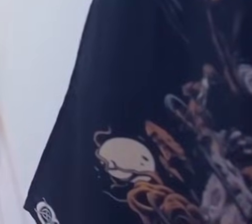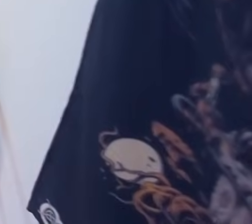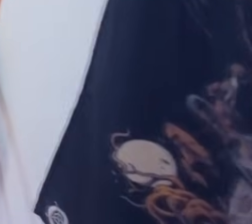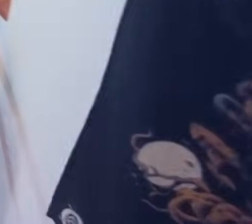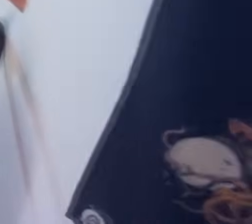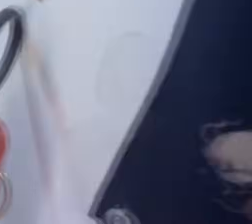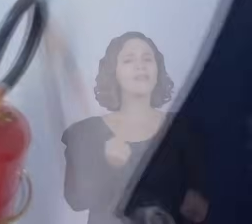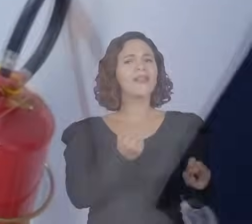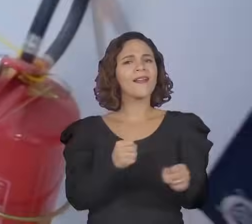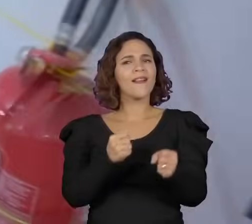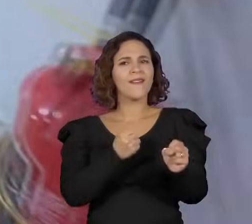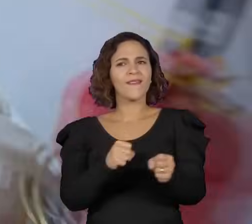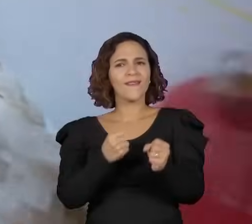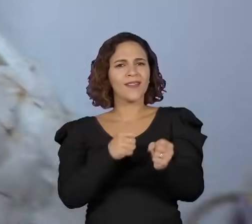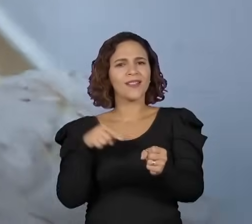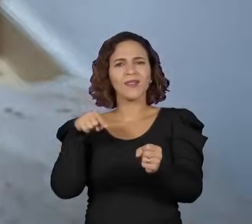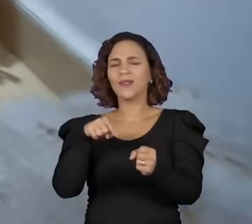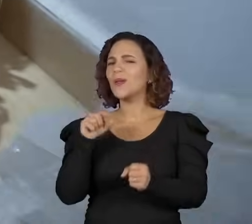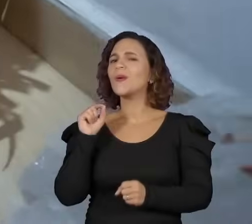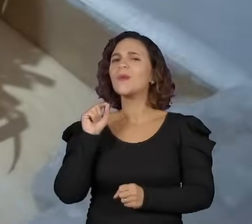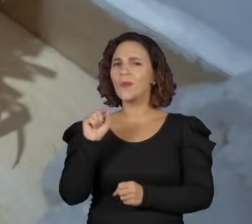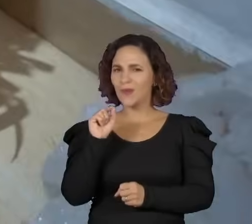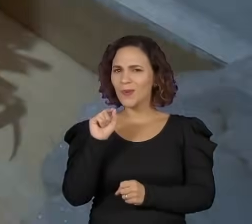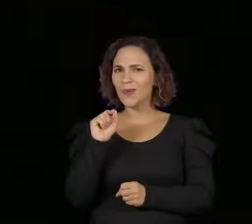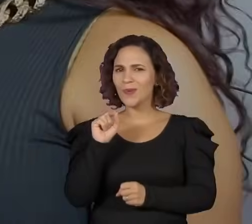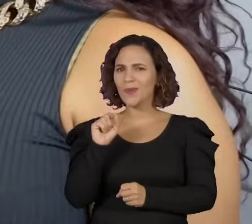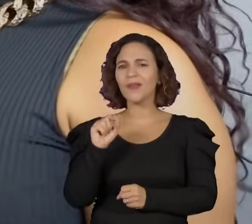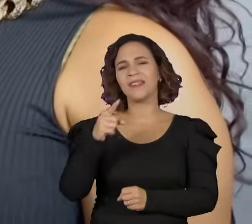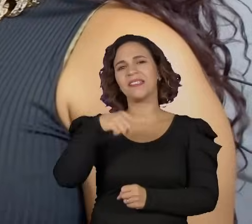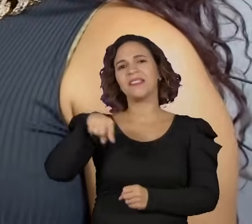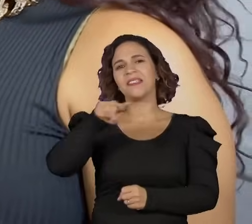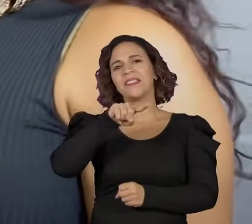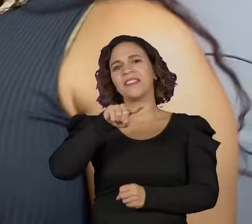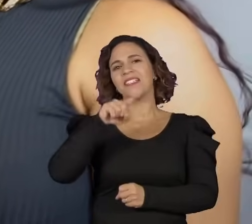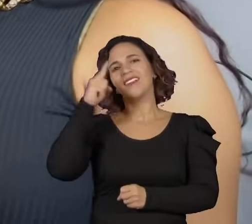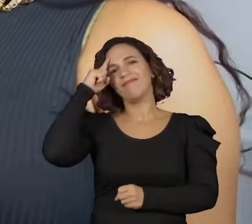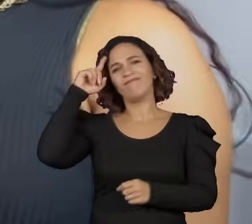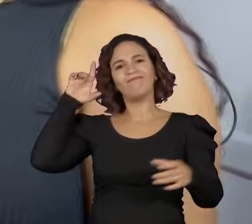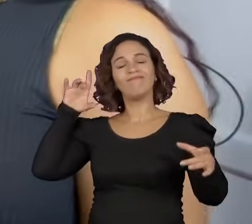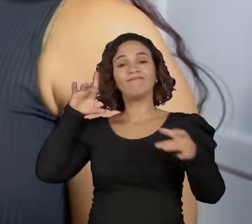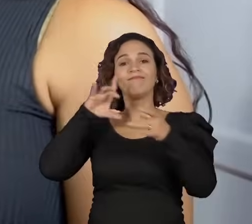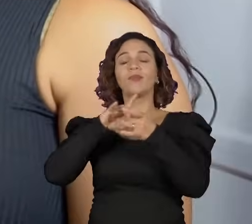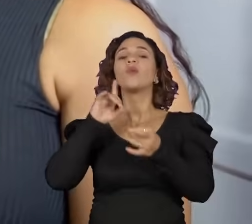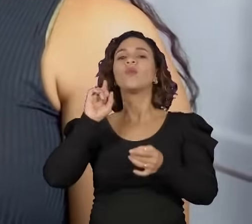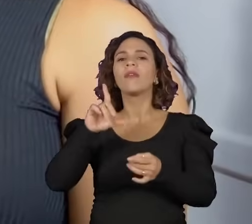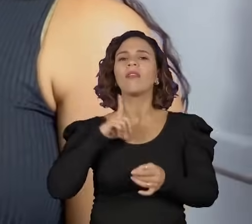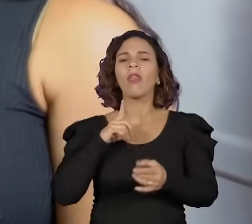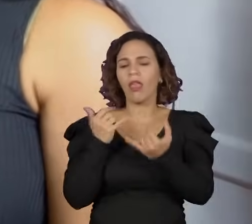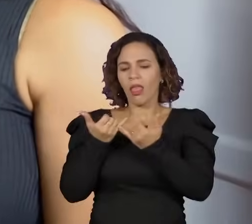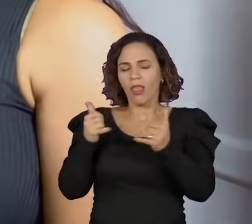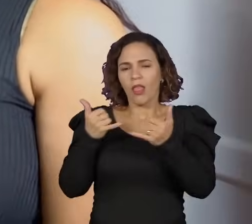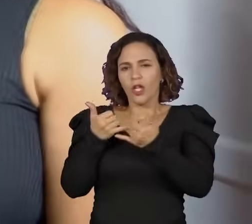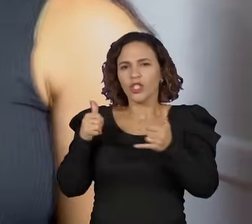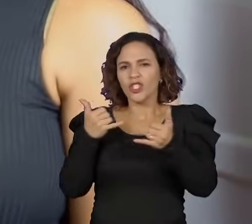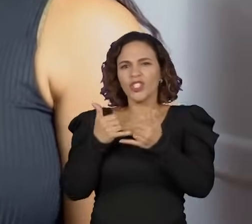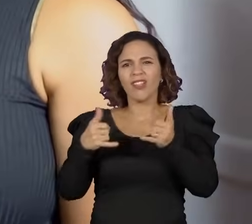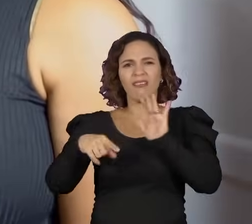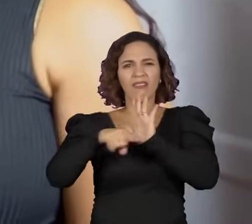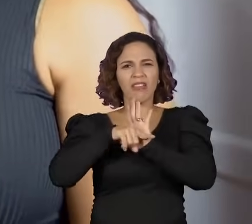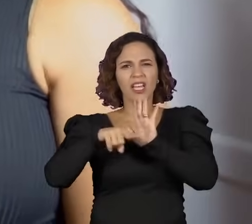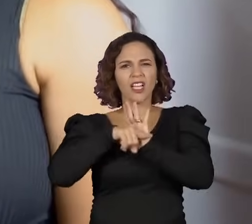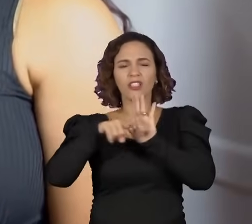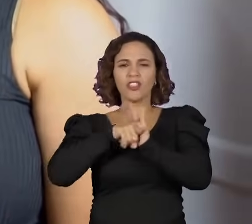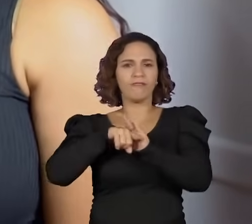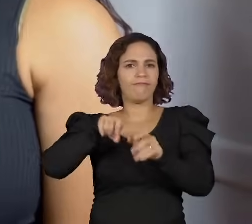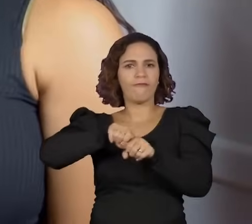A vassoura é um elemento que geralmente tem uma relação com eliminar a energia